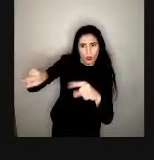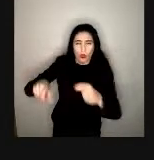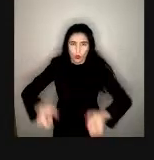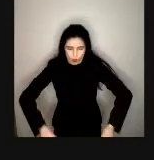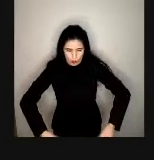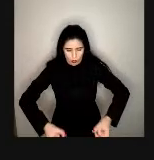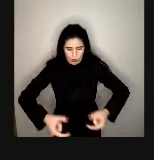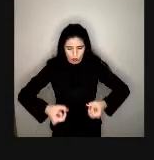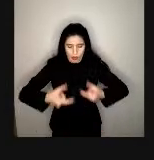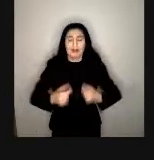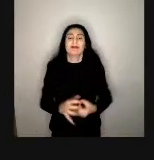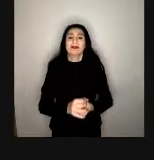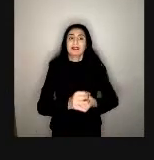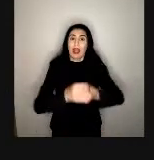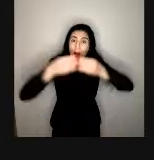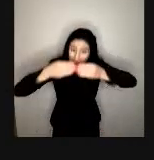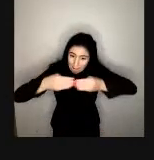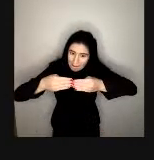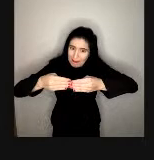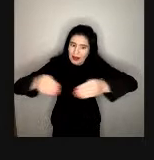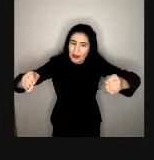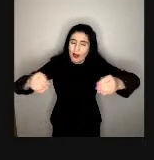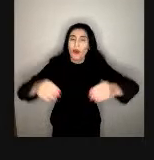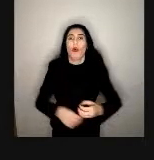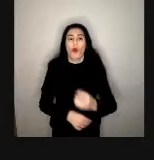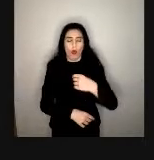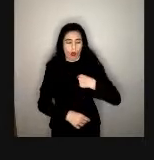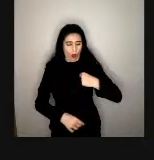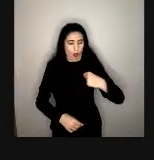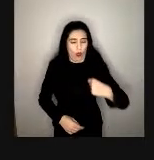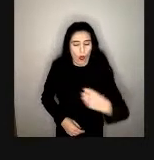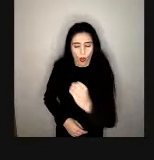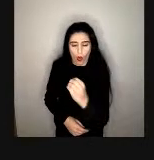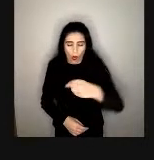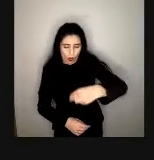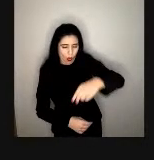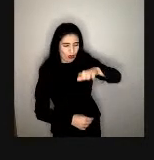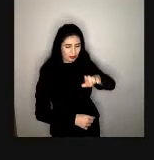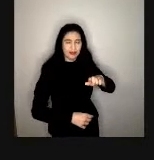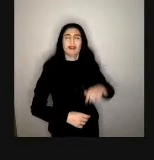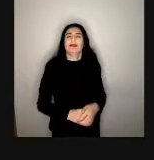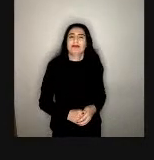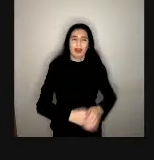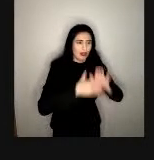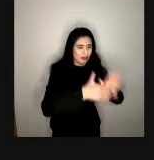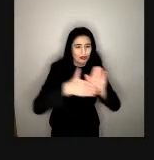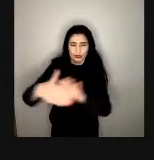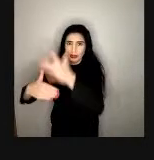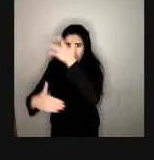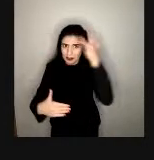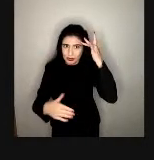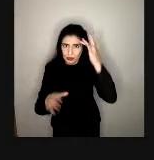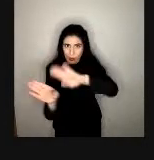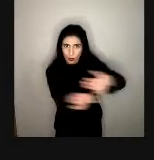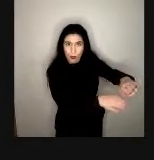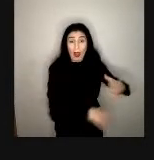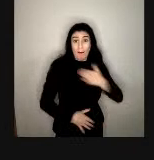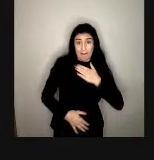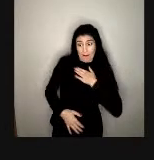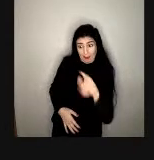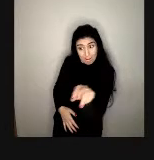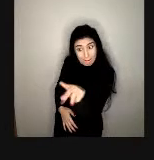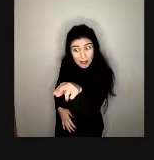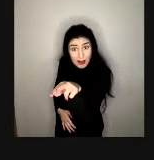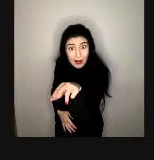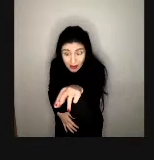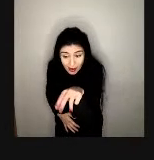essa ONG maravilhosa, e que está aí atuando em favor das pessoas. A minha irmã, que está bem, que é a